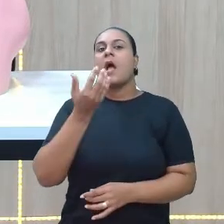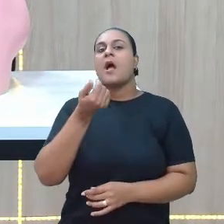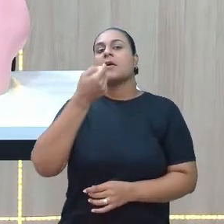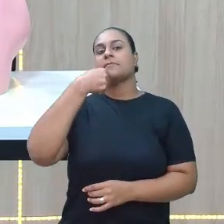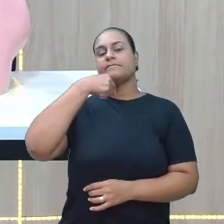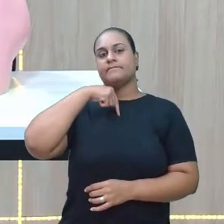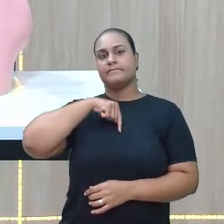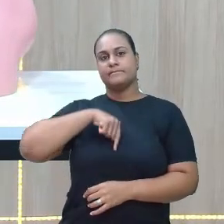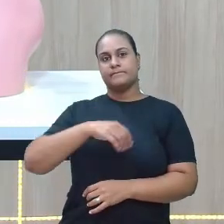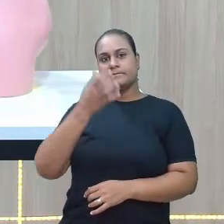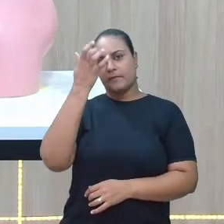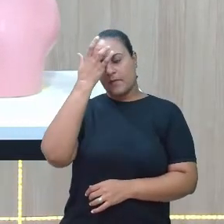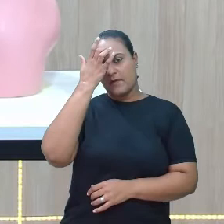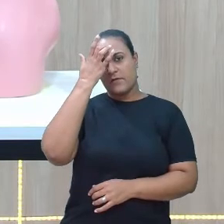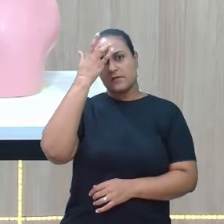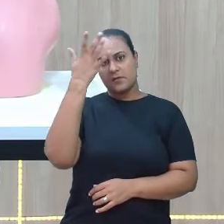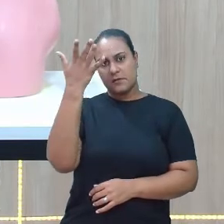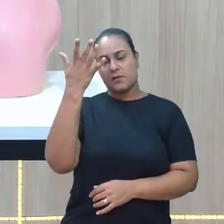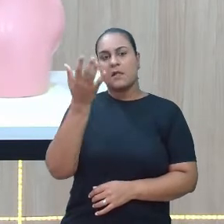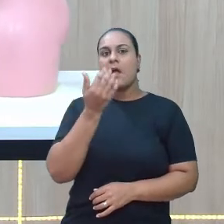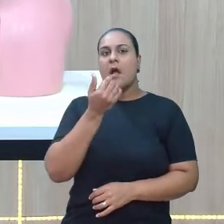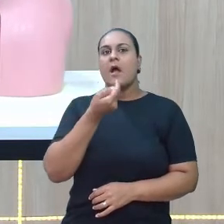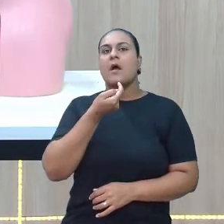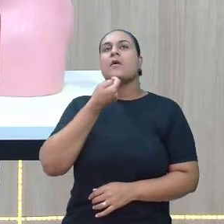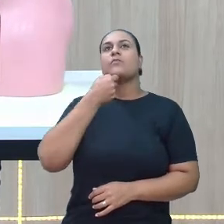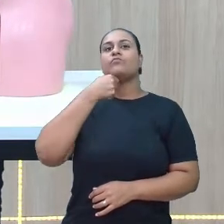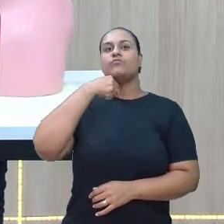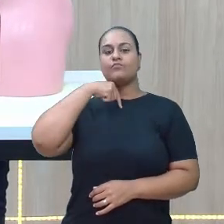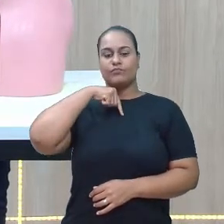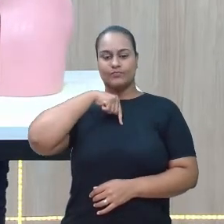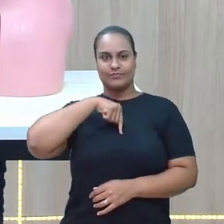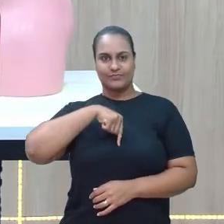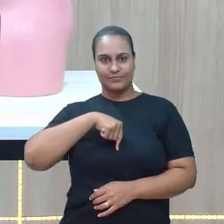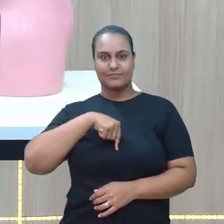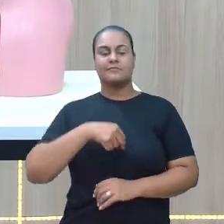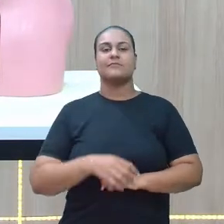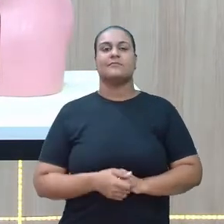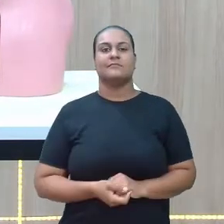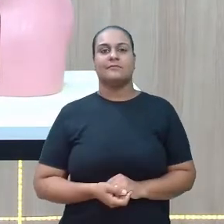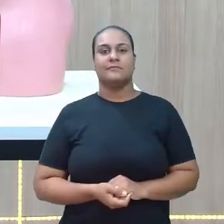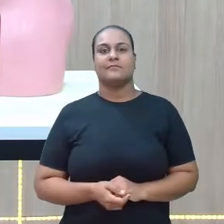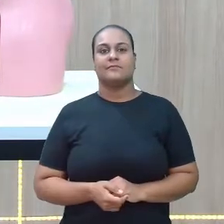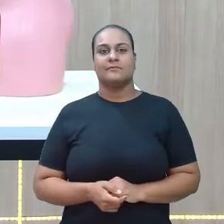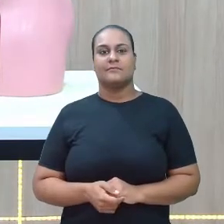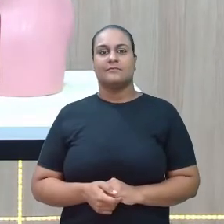digestão, facilitando assim a digestão dos alimentos.